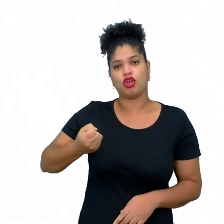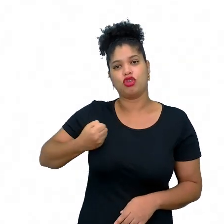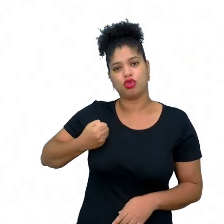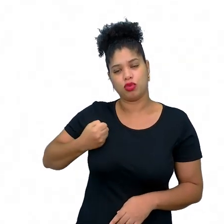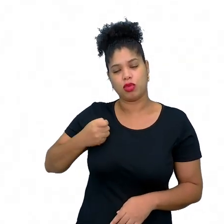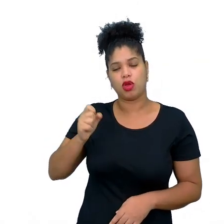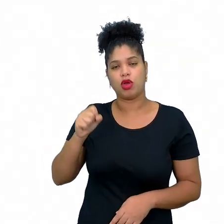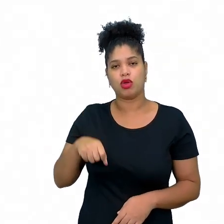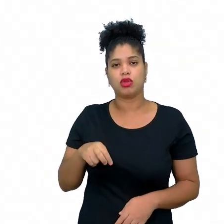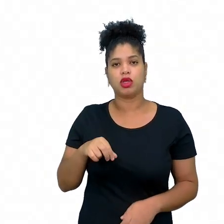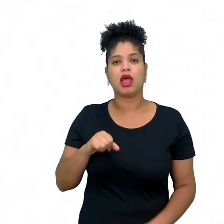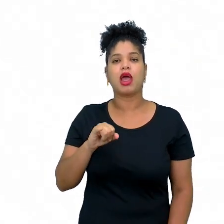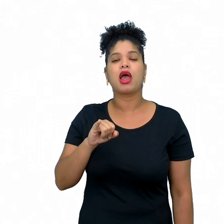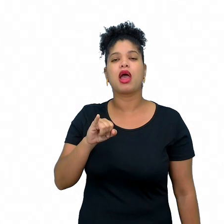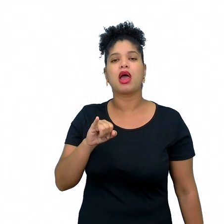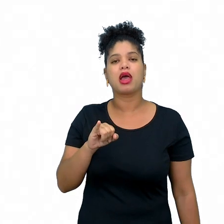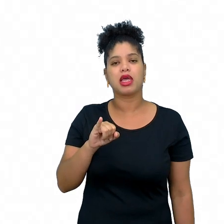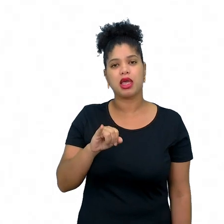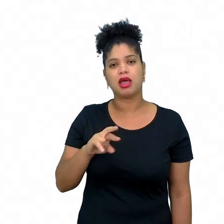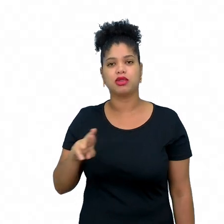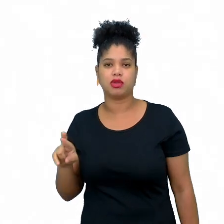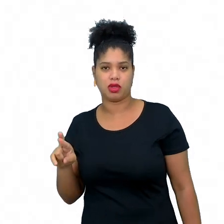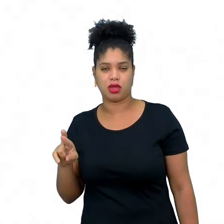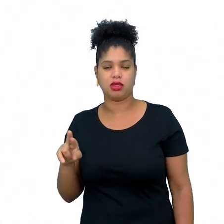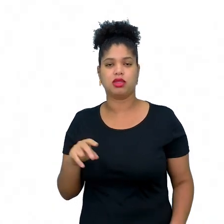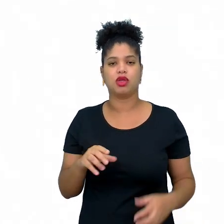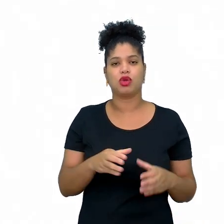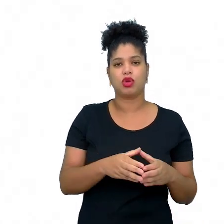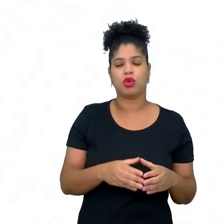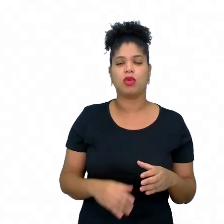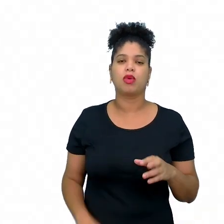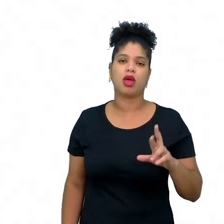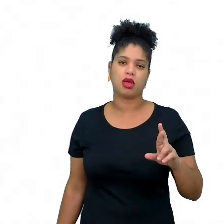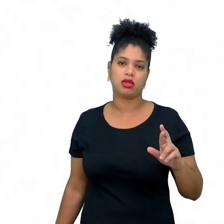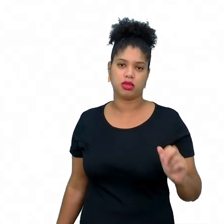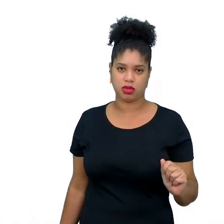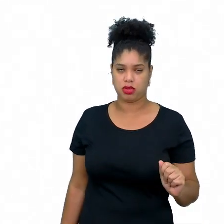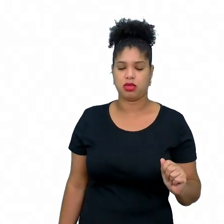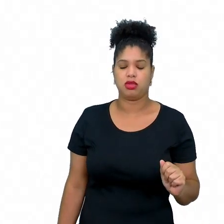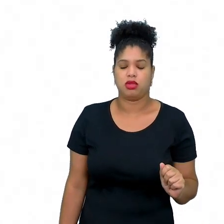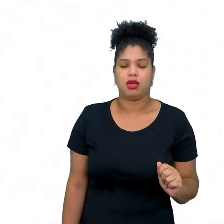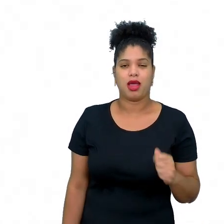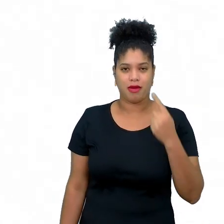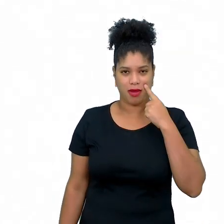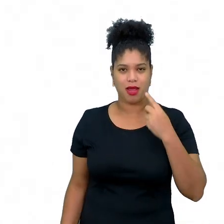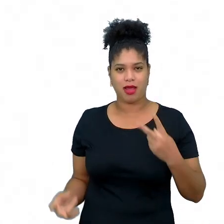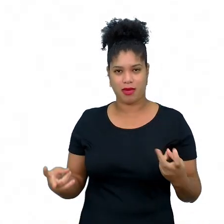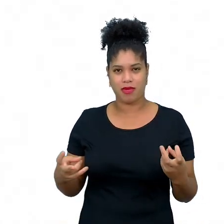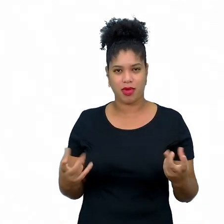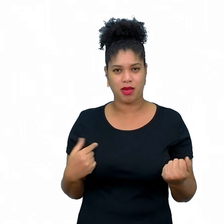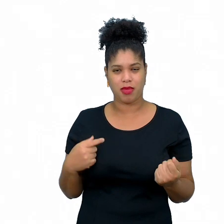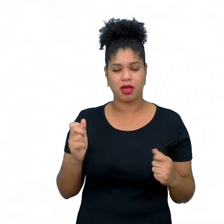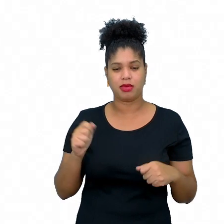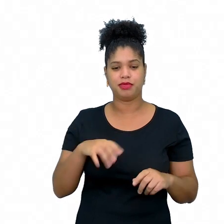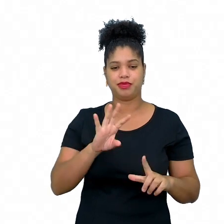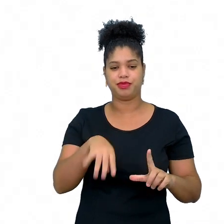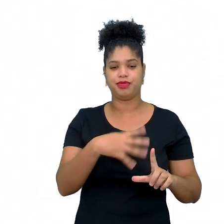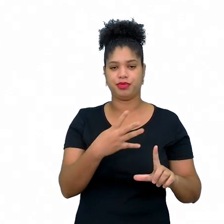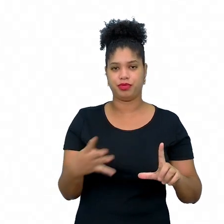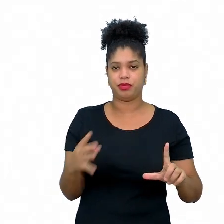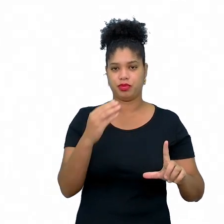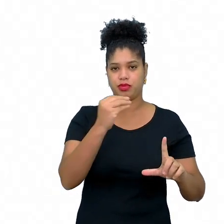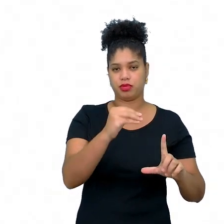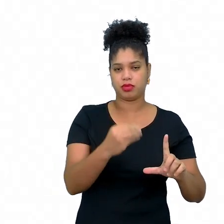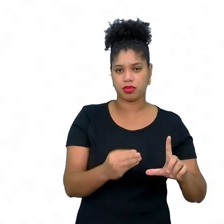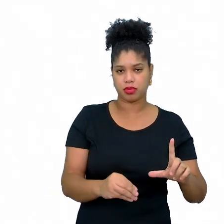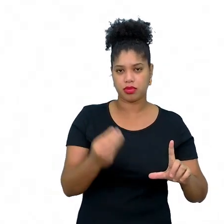irracional pelos números inteiros irracionais. Então, nós podemos aqui, dentro desse quadro, abordar uma